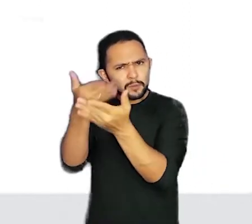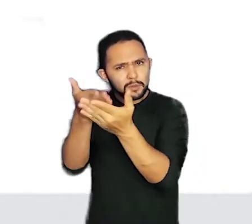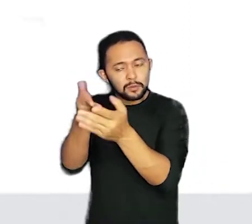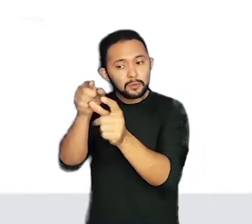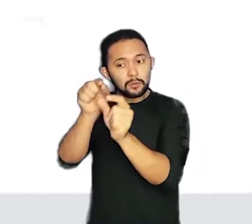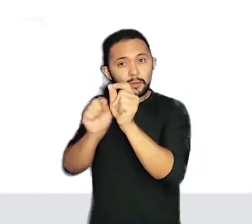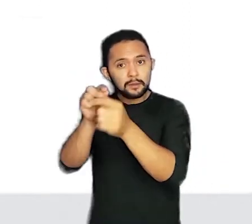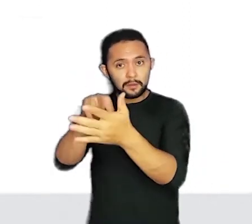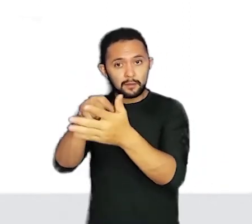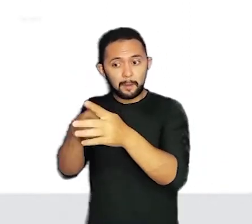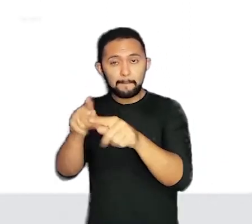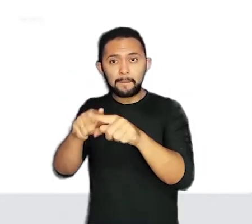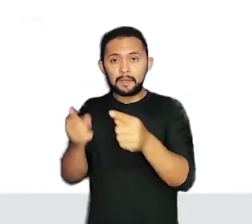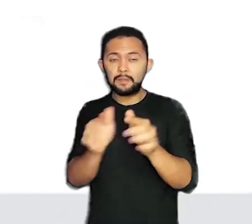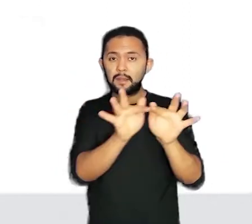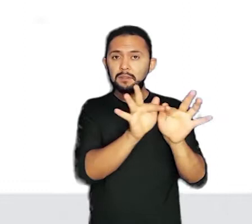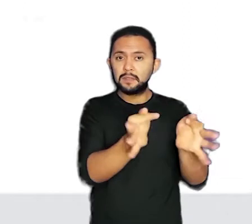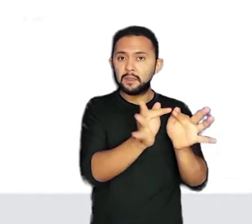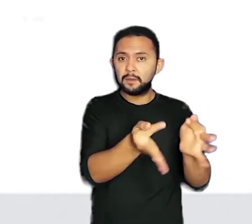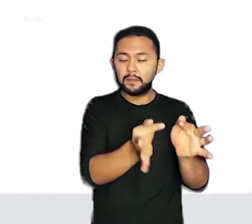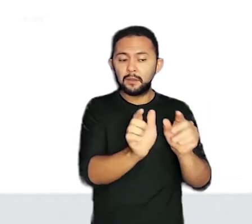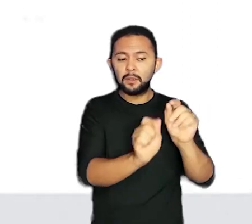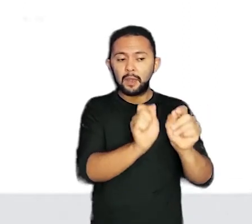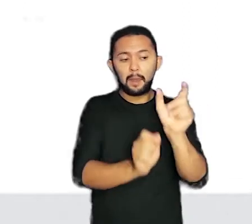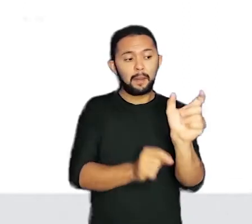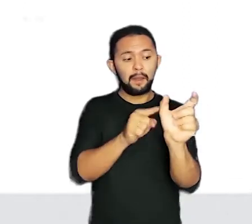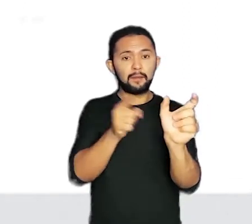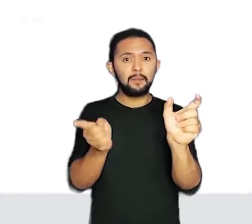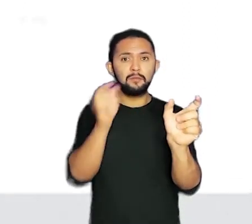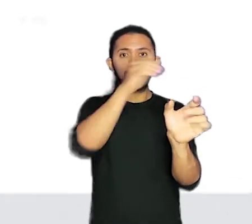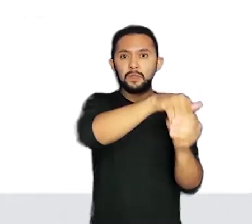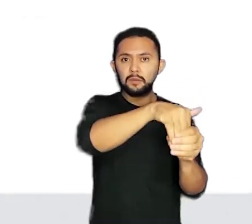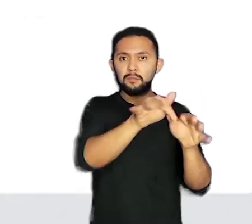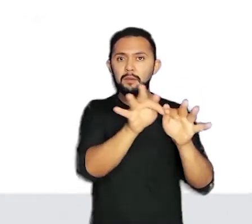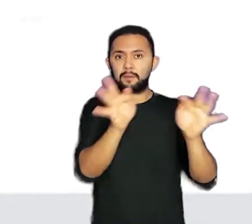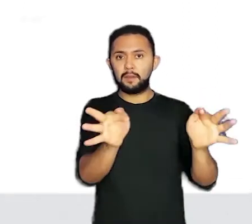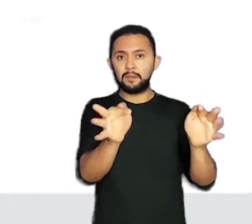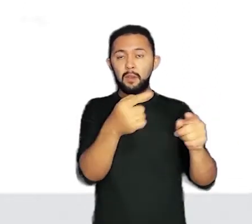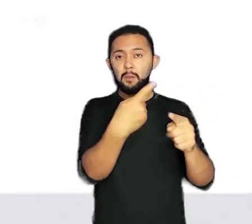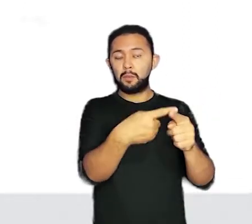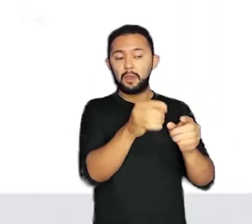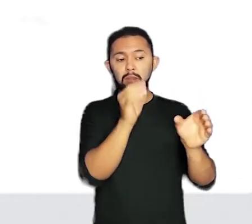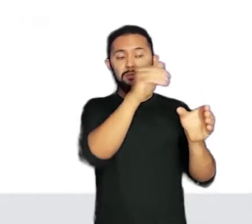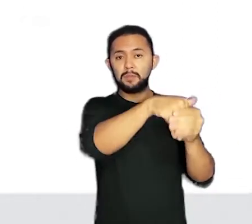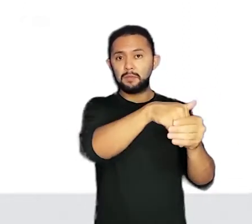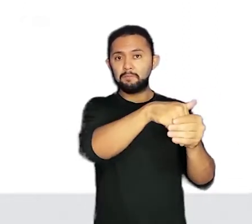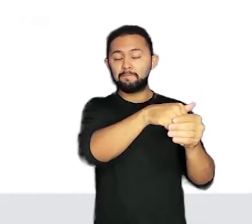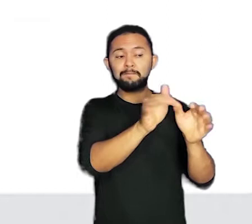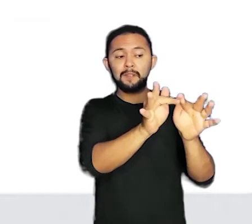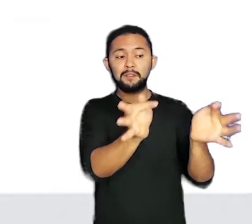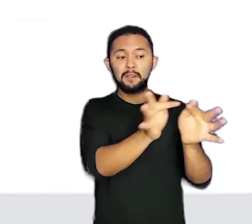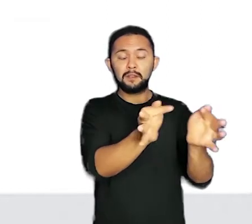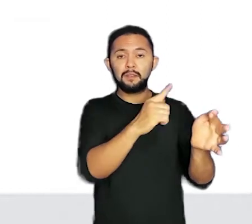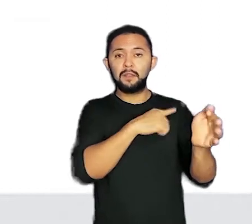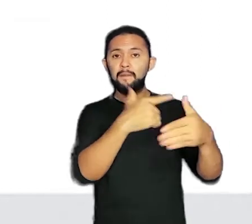de um determinado contexto. Porque essa mesma palavra dentro da morfologia pode assumir diversas funções